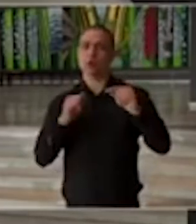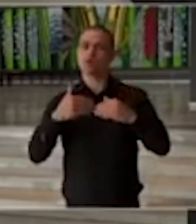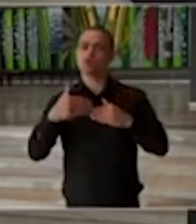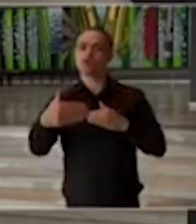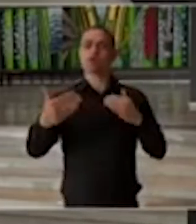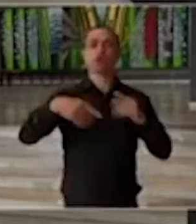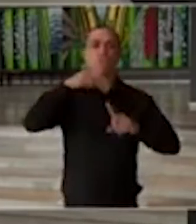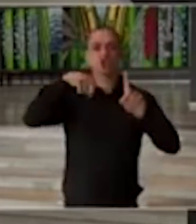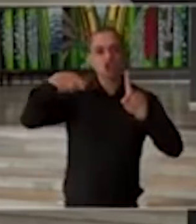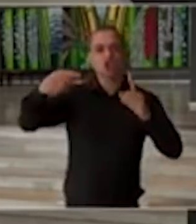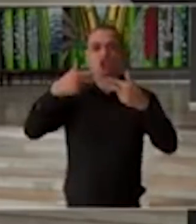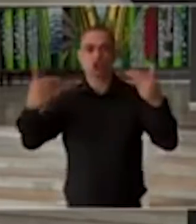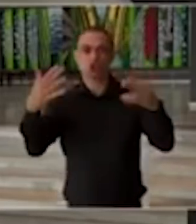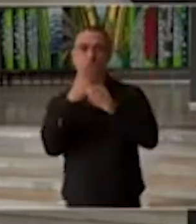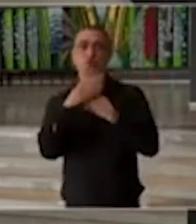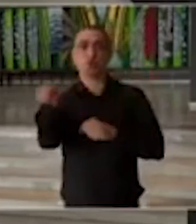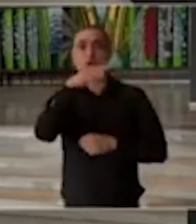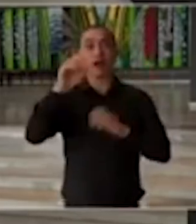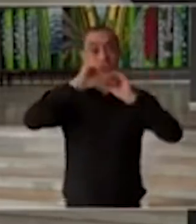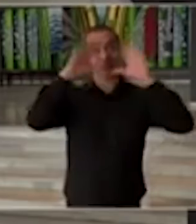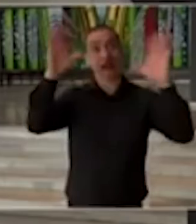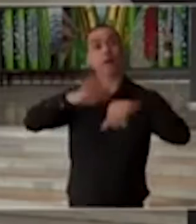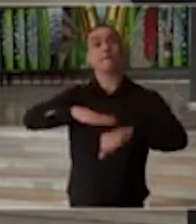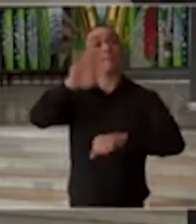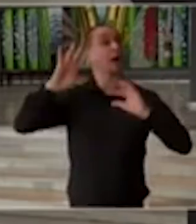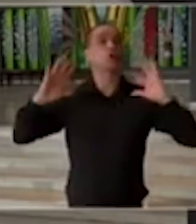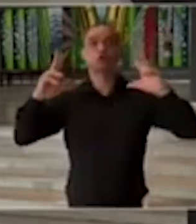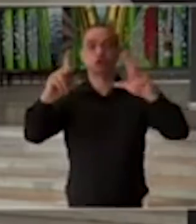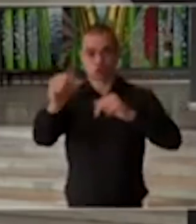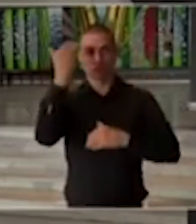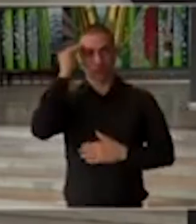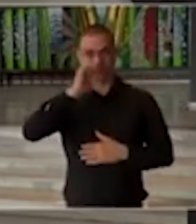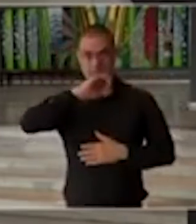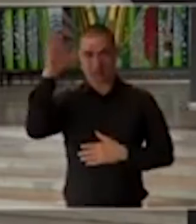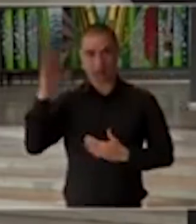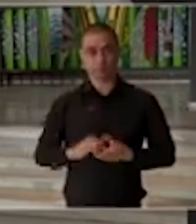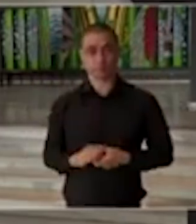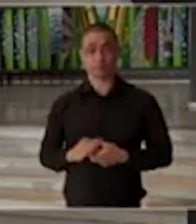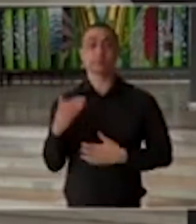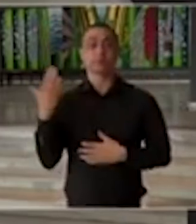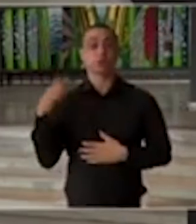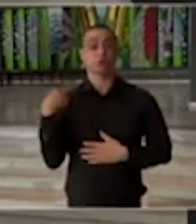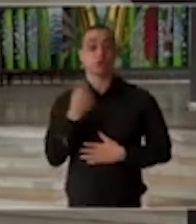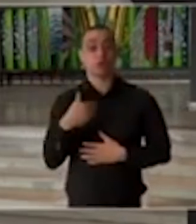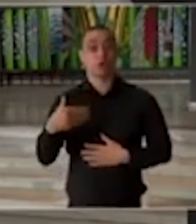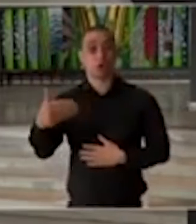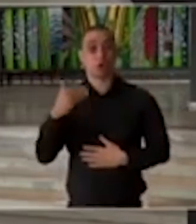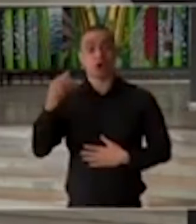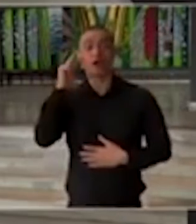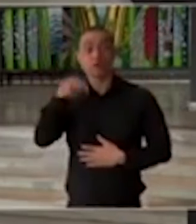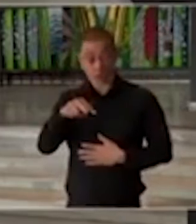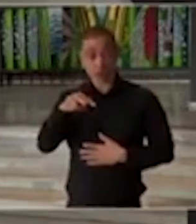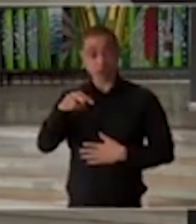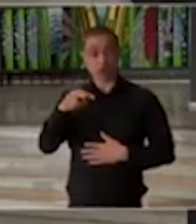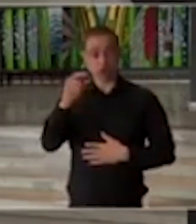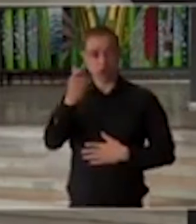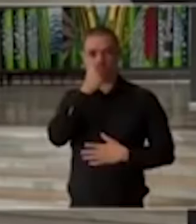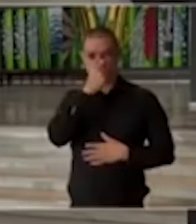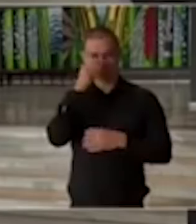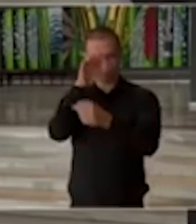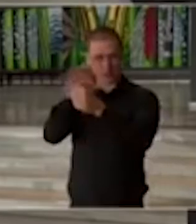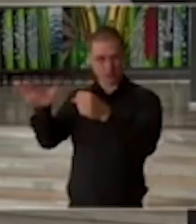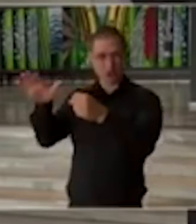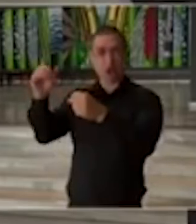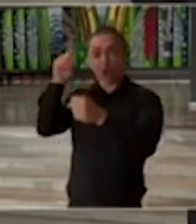de indicadores para ficar cada vez mais claro para todos nós. Então, a nossa tendência, a gente viu que a taxa de ocupação do